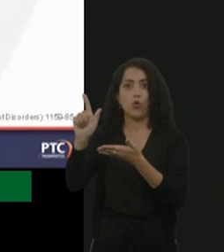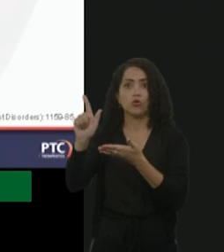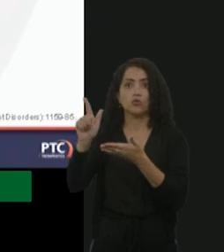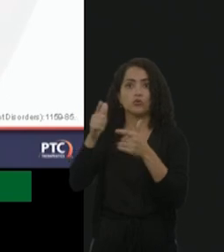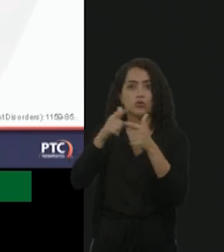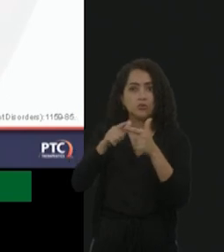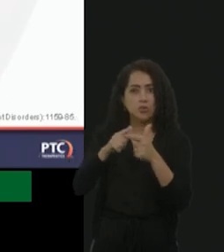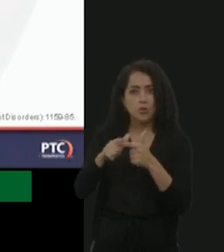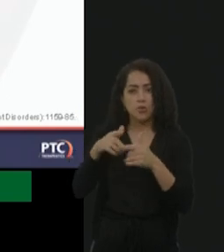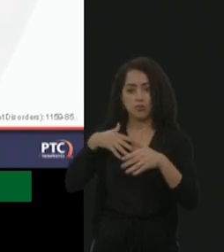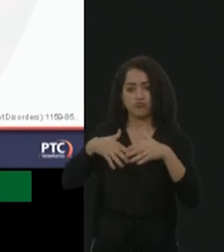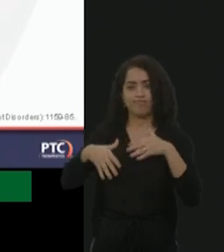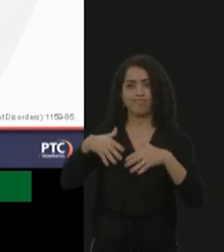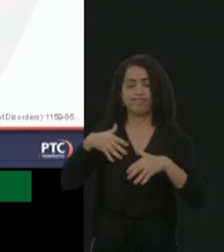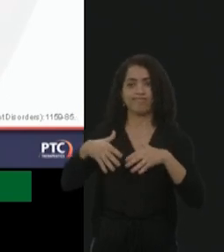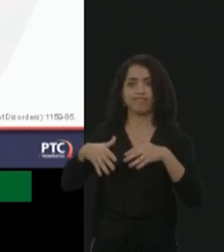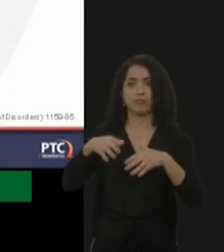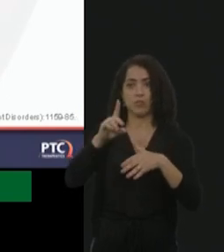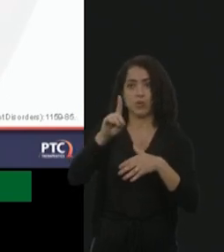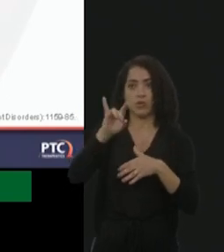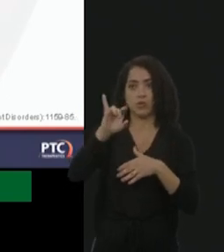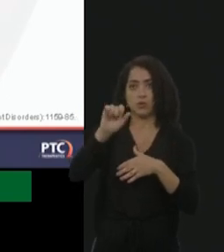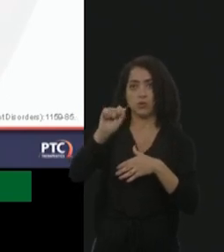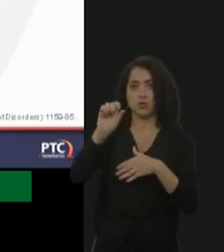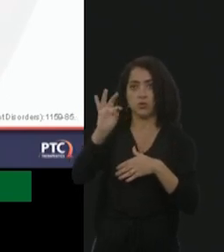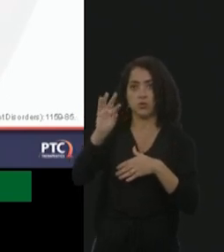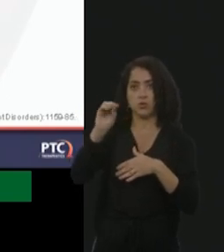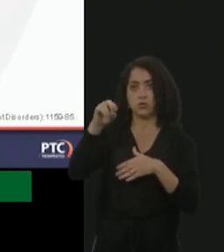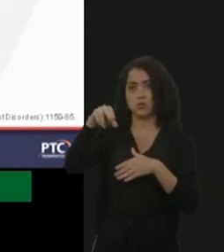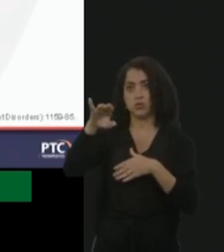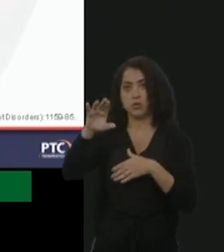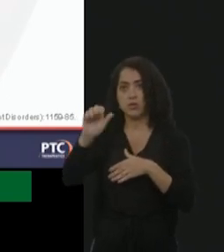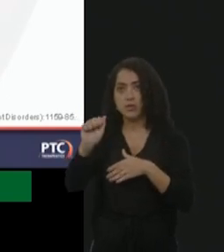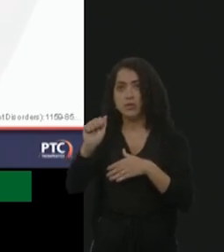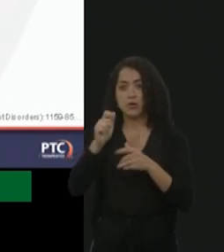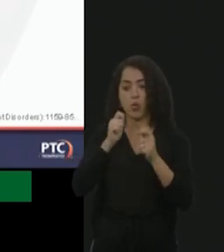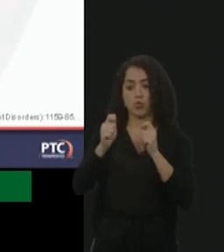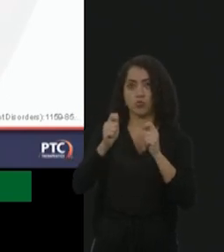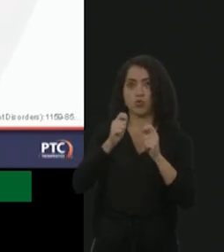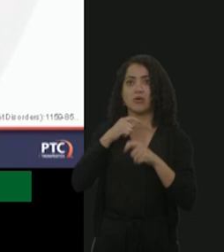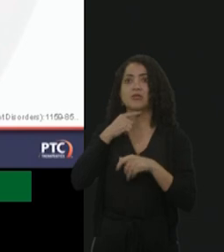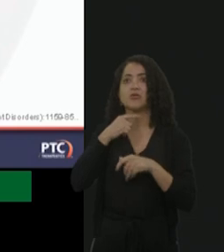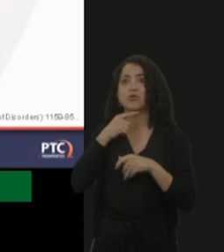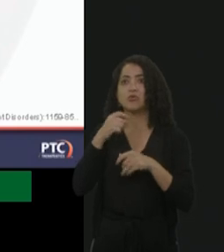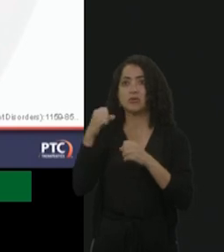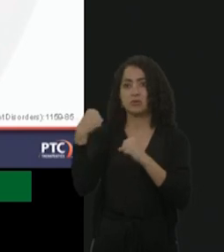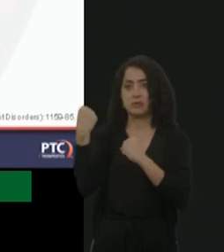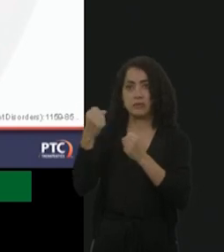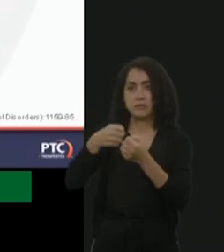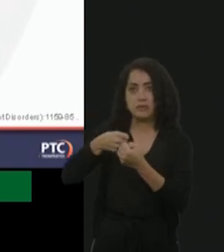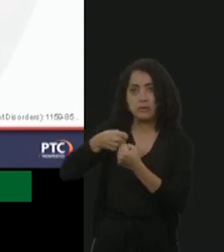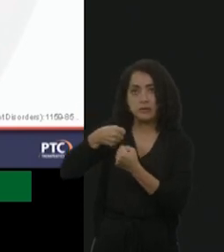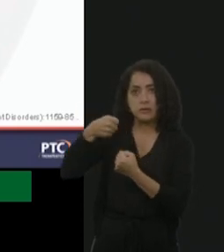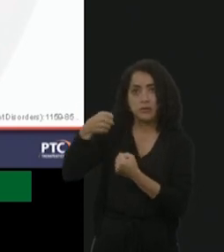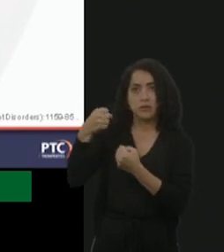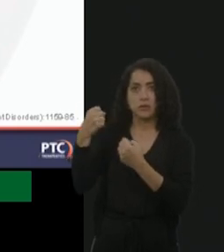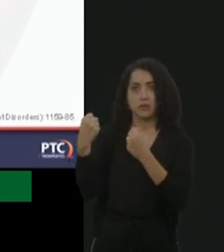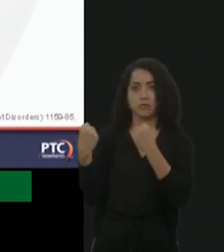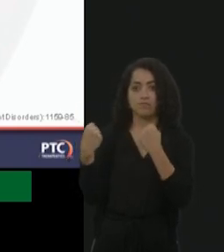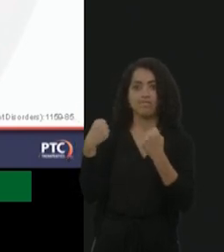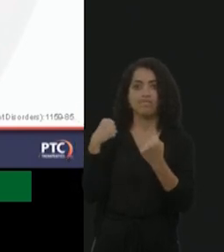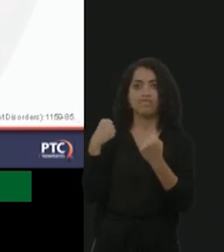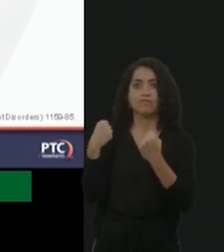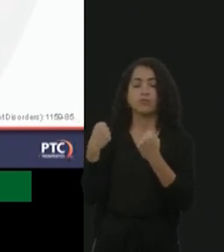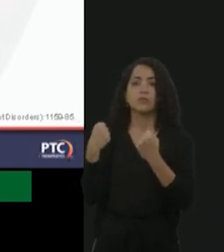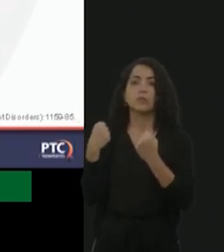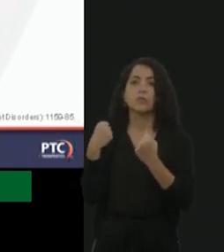movimento. Distonia, que é essa questão de um movimento involuntário, né? A musculatura que vai a favor e contra o movimento contrai ao mesmo